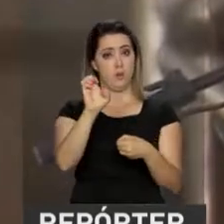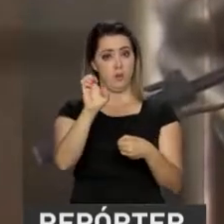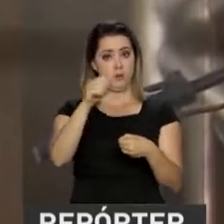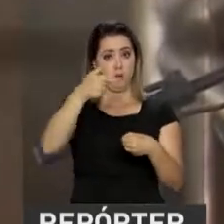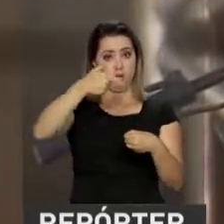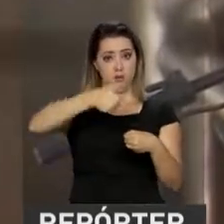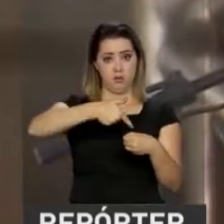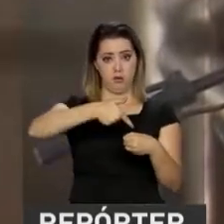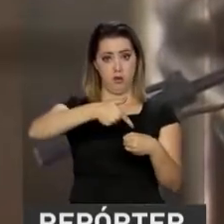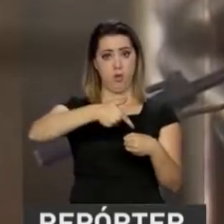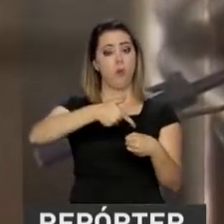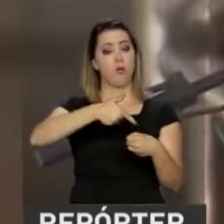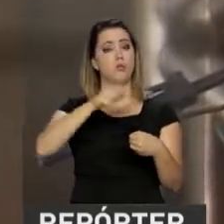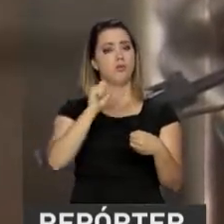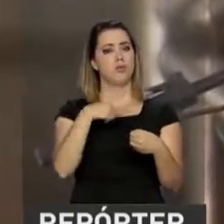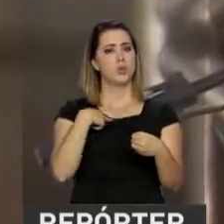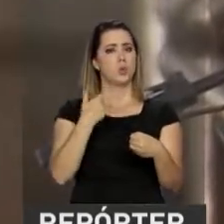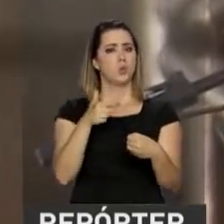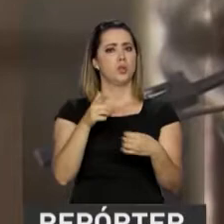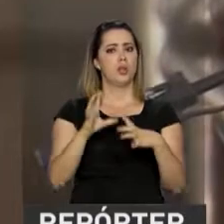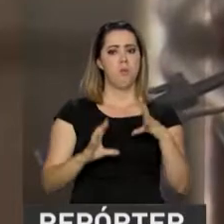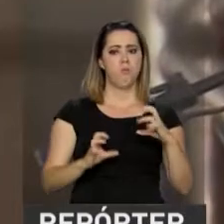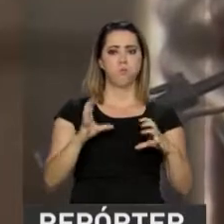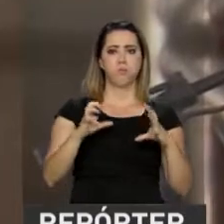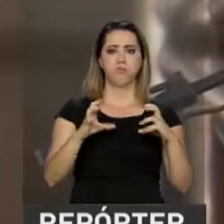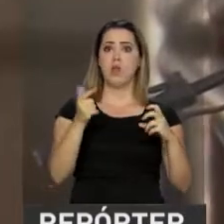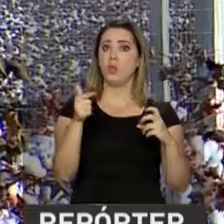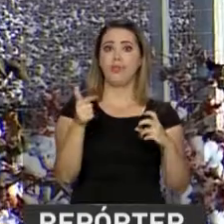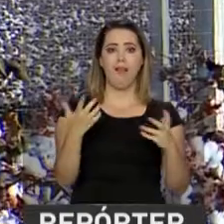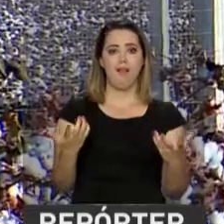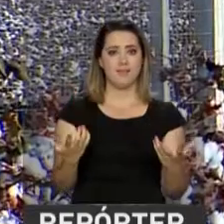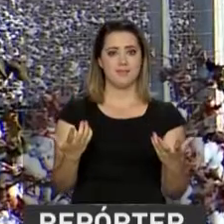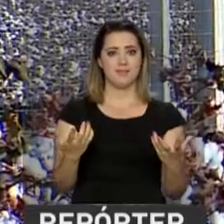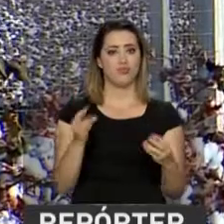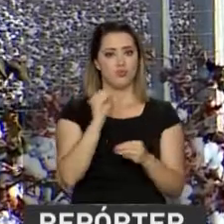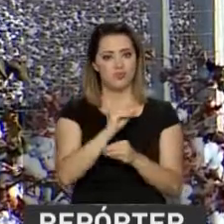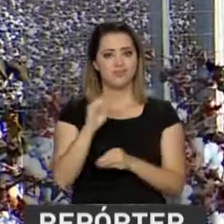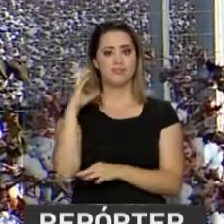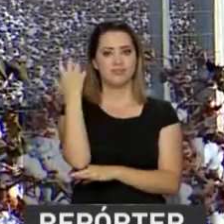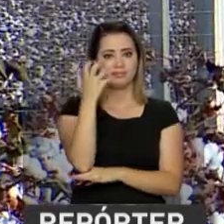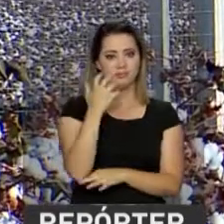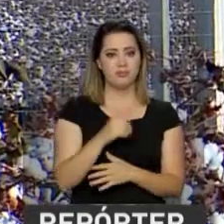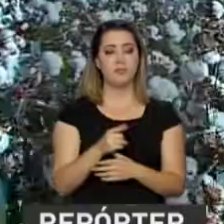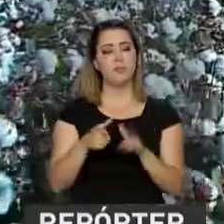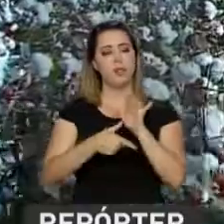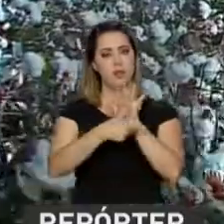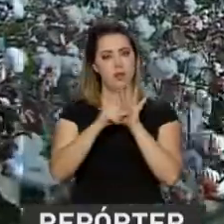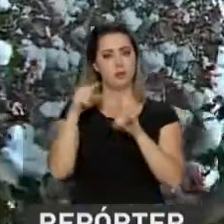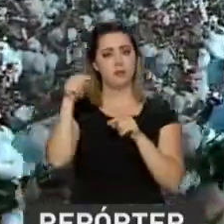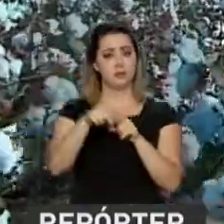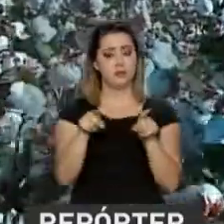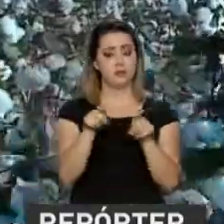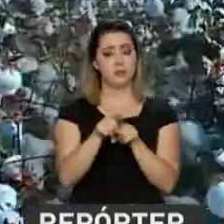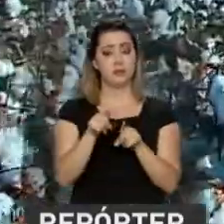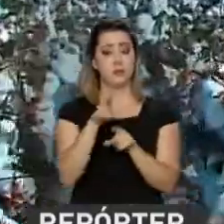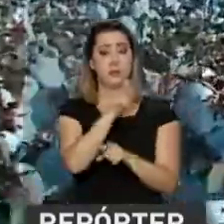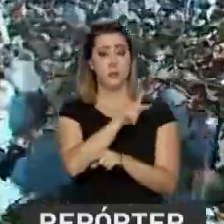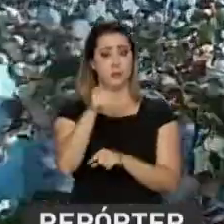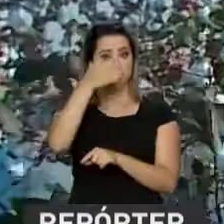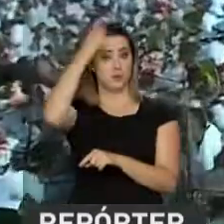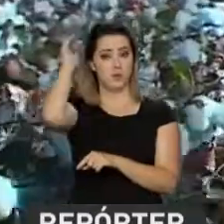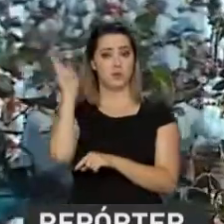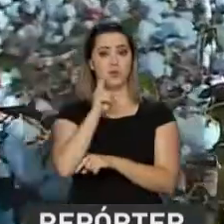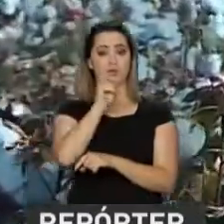poluentes eles estão de acordo com a preservação do meio ambiente mais cedo também em lucas do rio verde o presidente michel temer